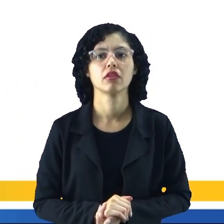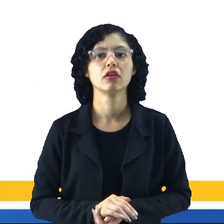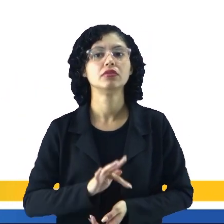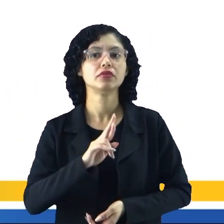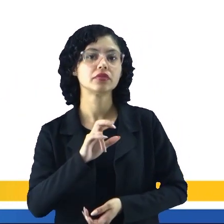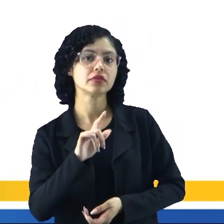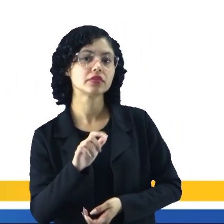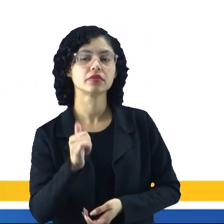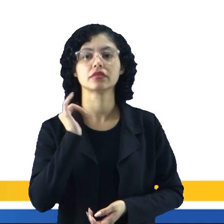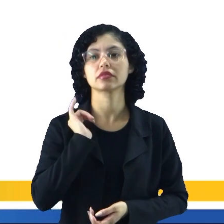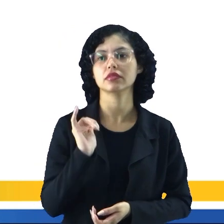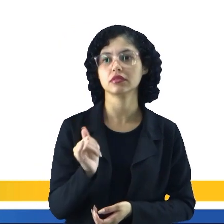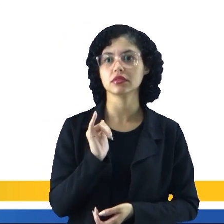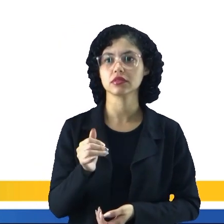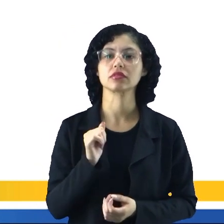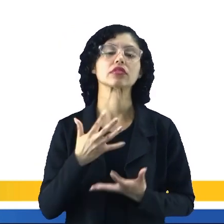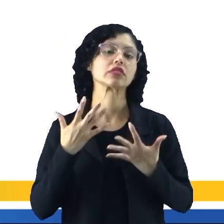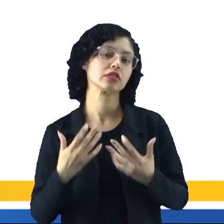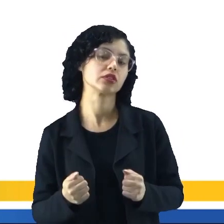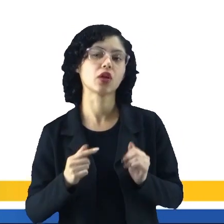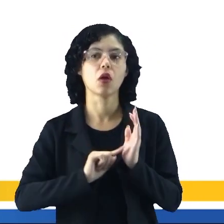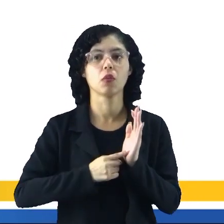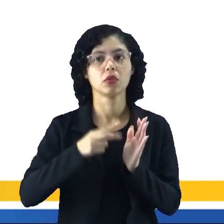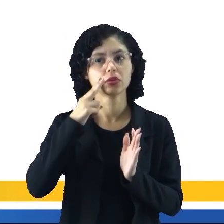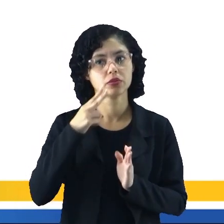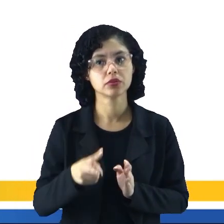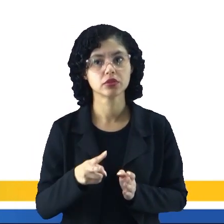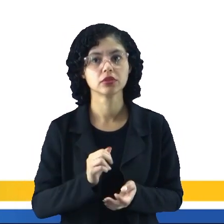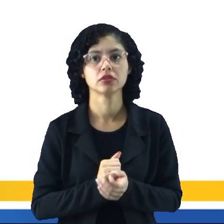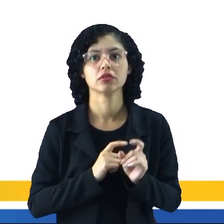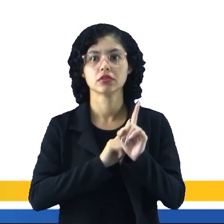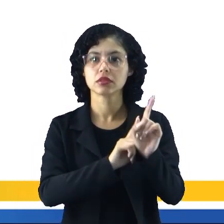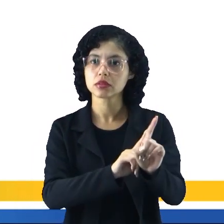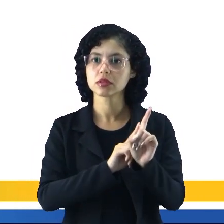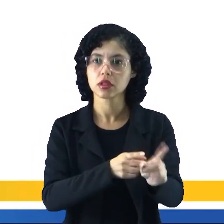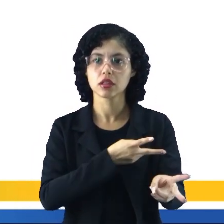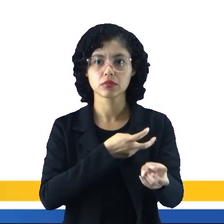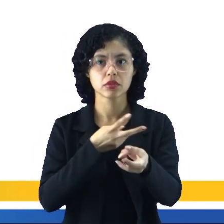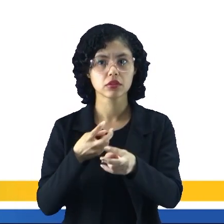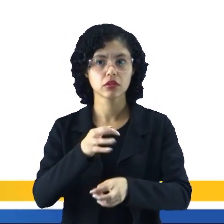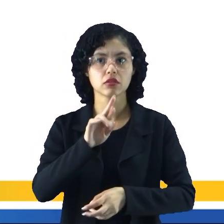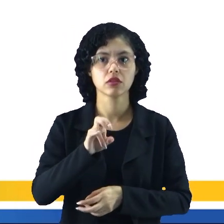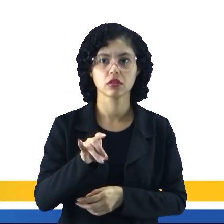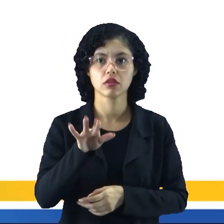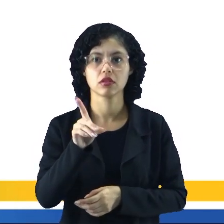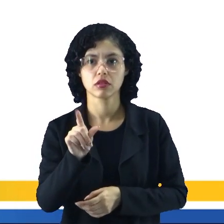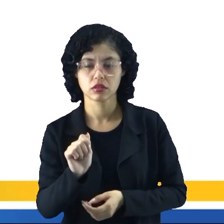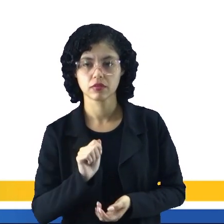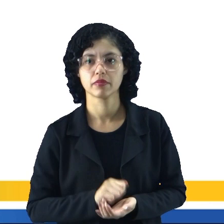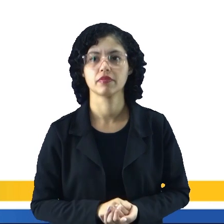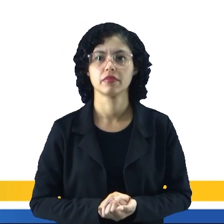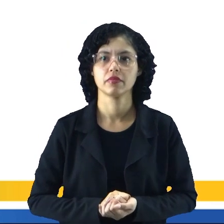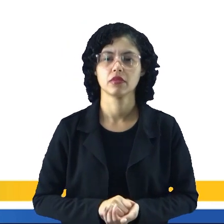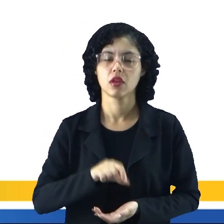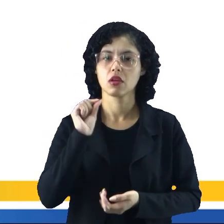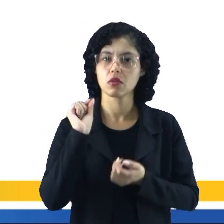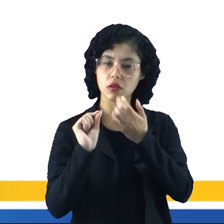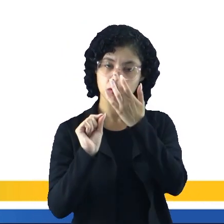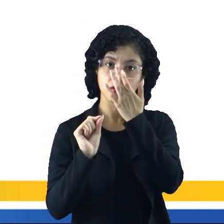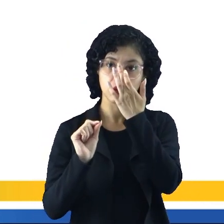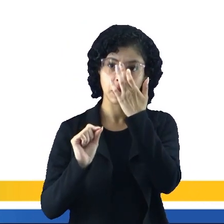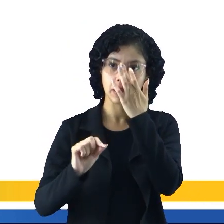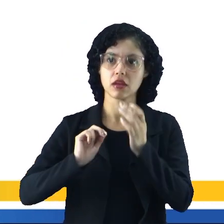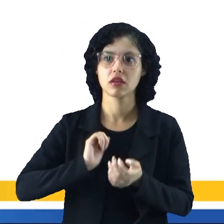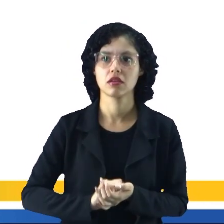fragmento o narrador ele adota um ponto de vista que acompanha a perspectiva de Fortunato o que